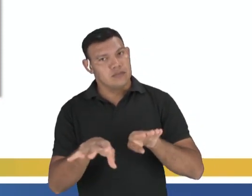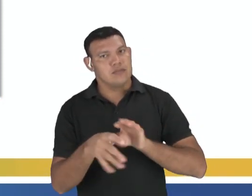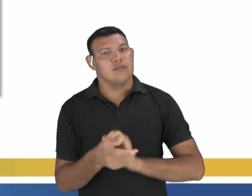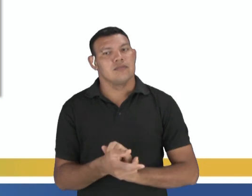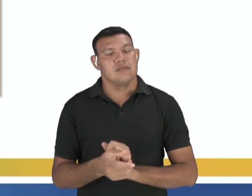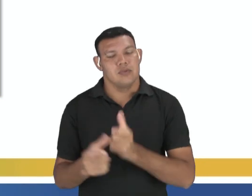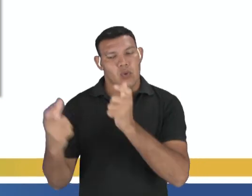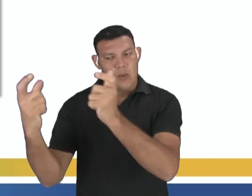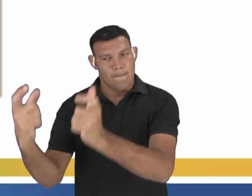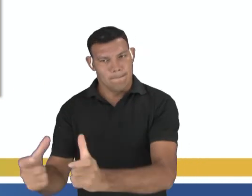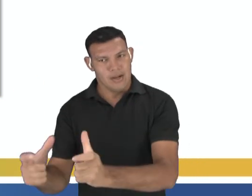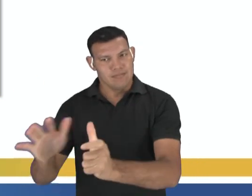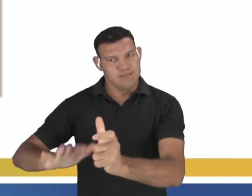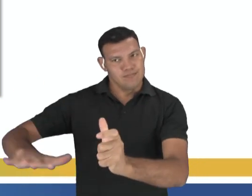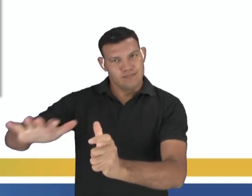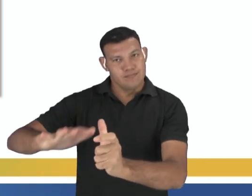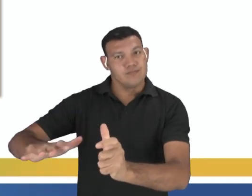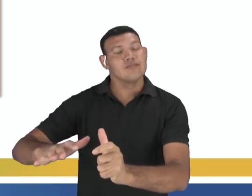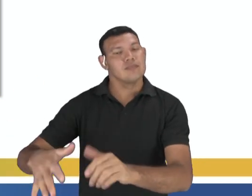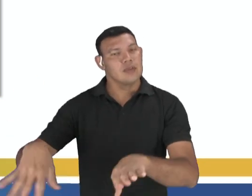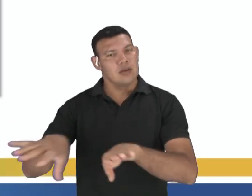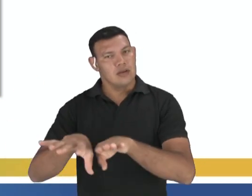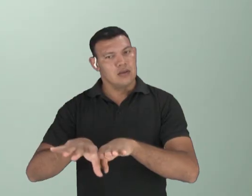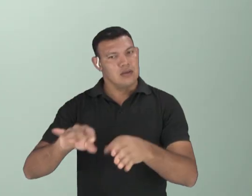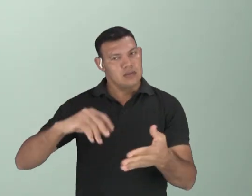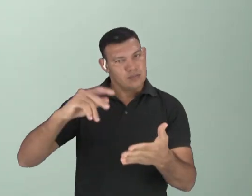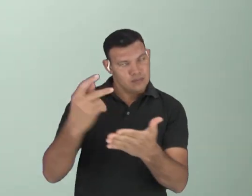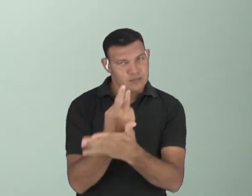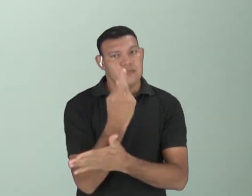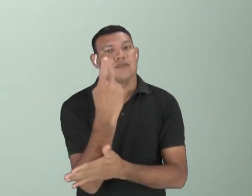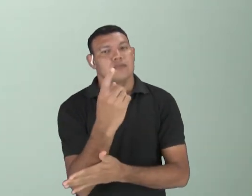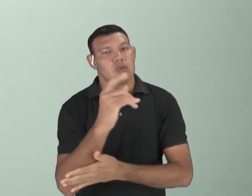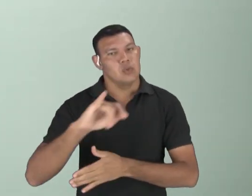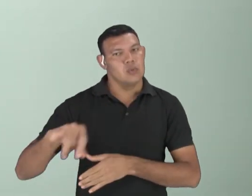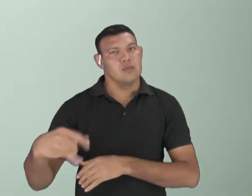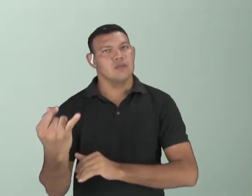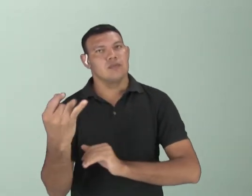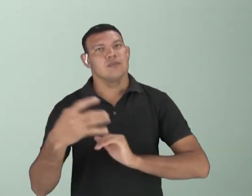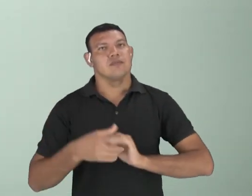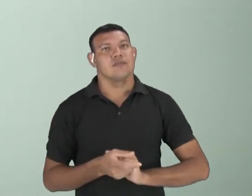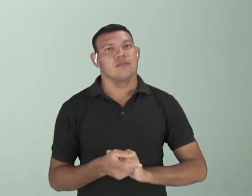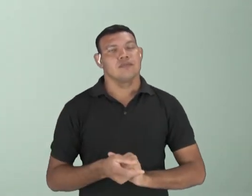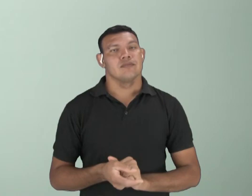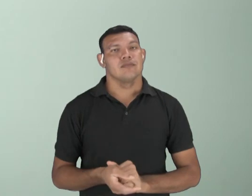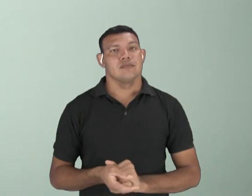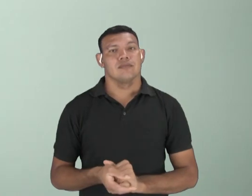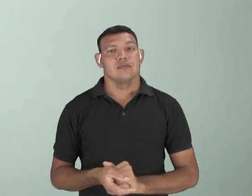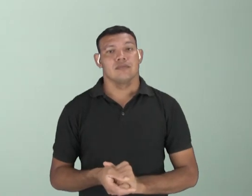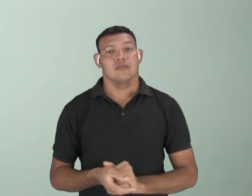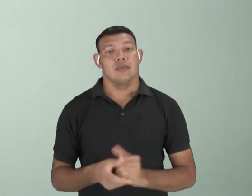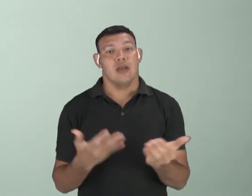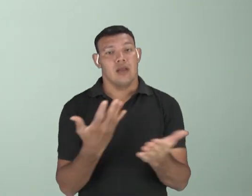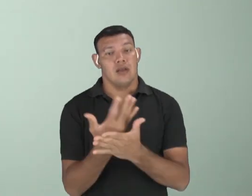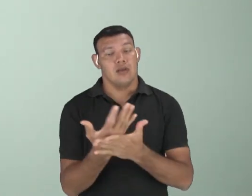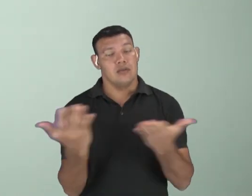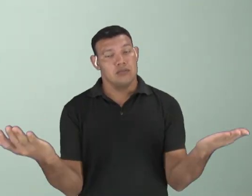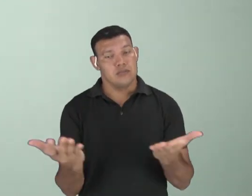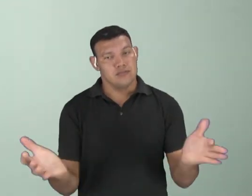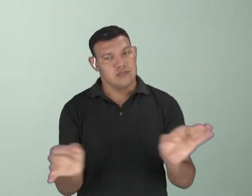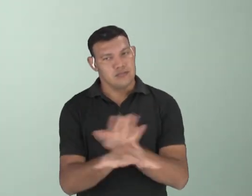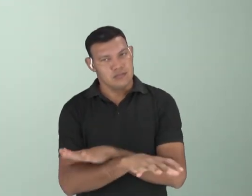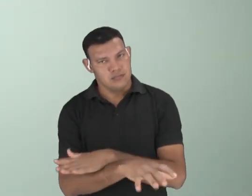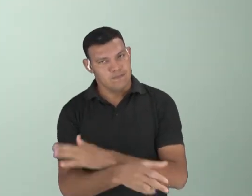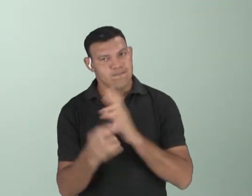dos espaços amostrais e dos eventos favoráveis. Então, voltando aqui para mim, essa foi a nossa aula de hoje. Espero que você